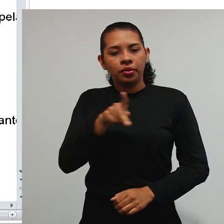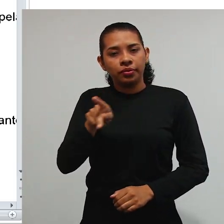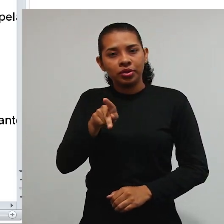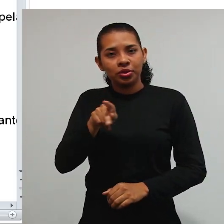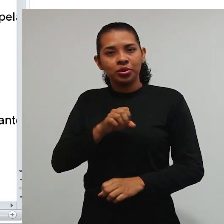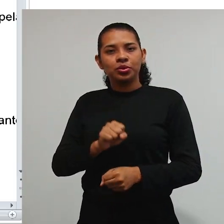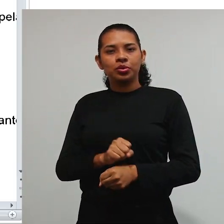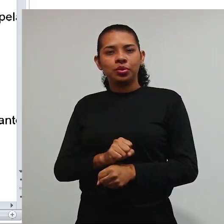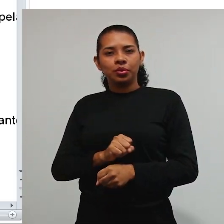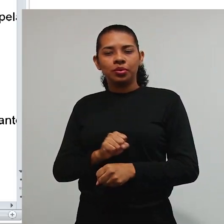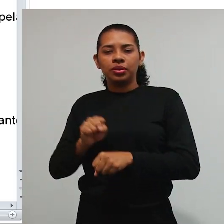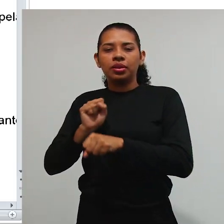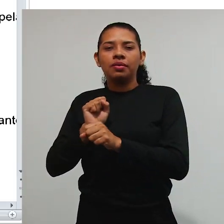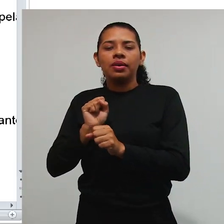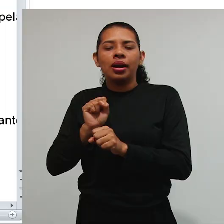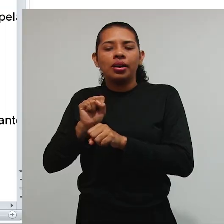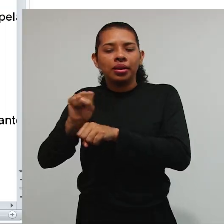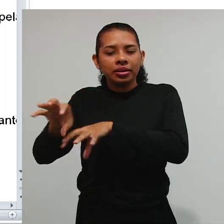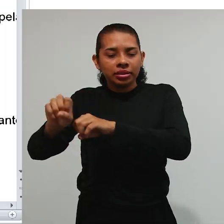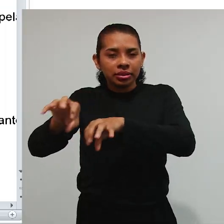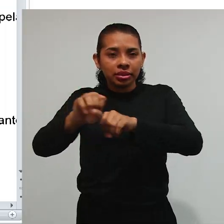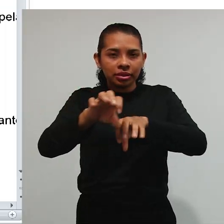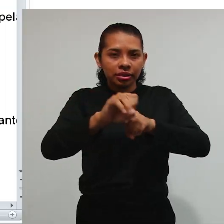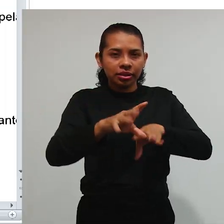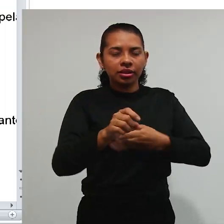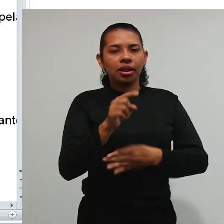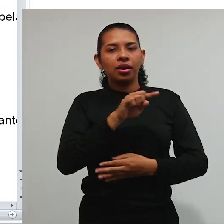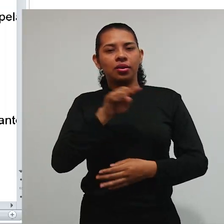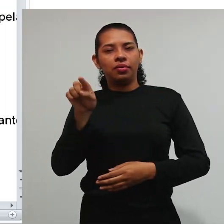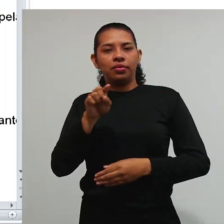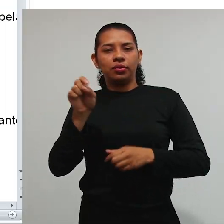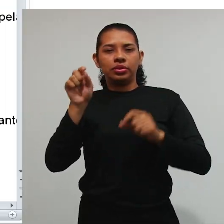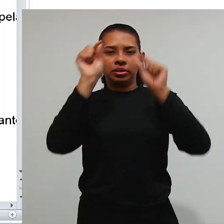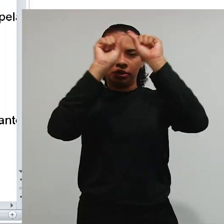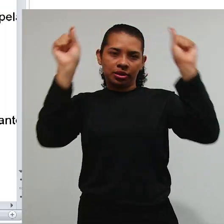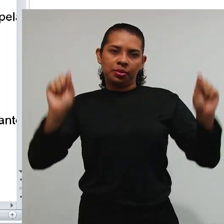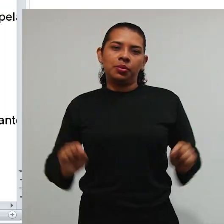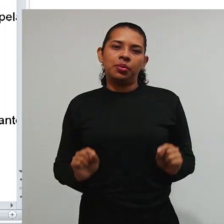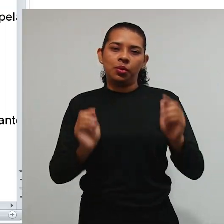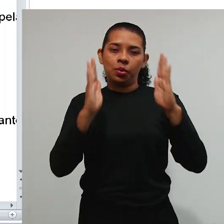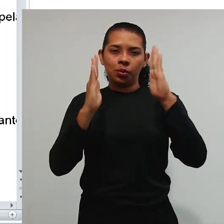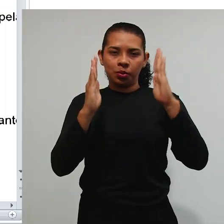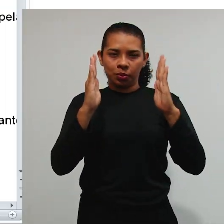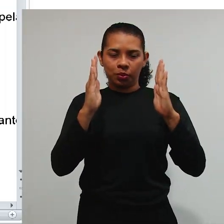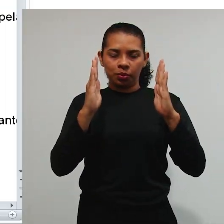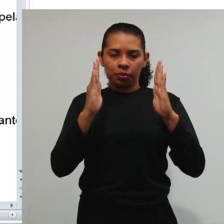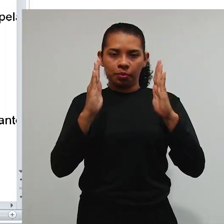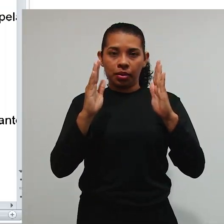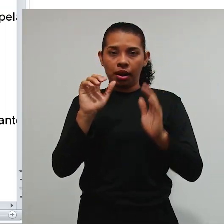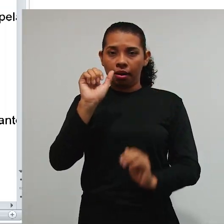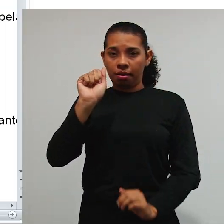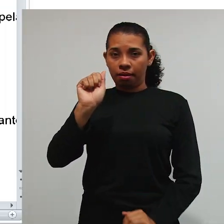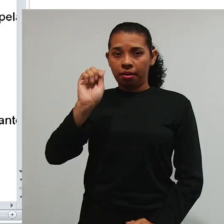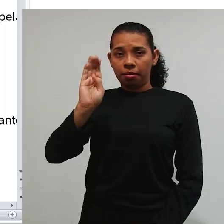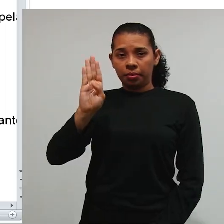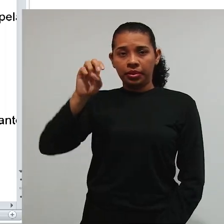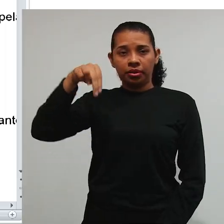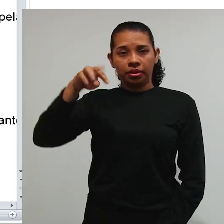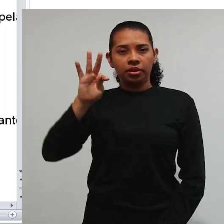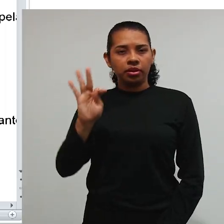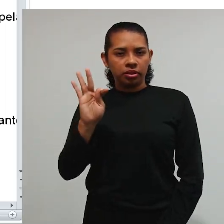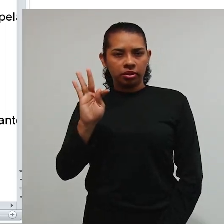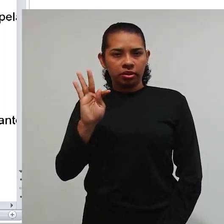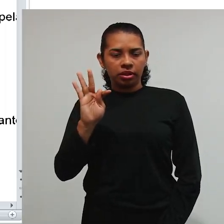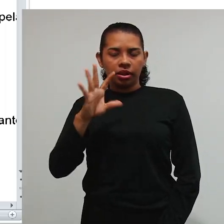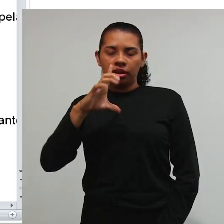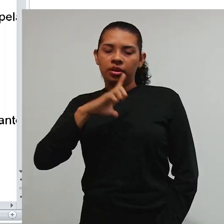instituição ou o evento solicitar a formatação do texto. A ABNT deixa discricionário, tá?